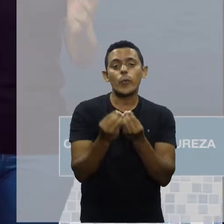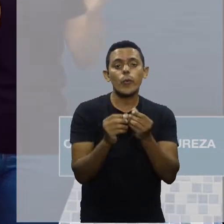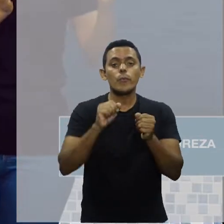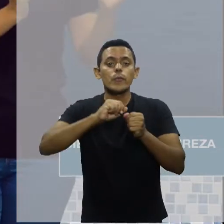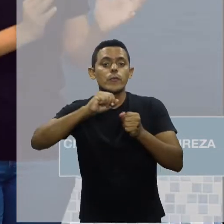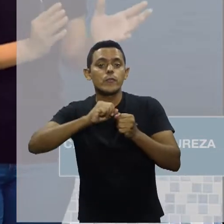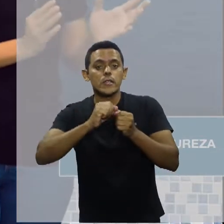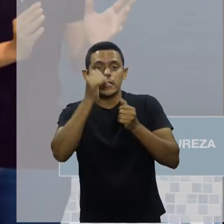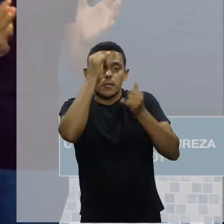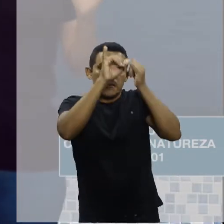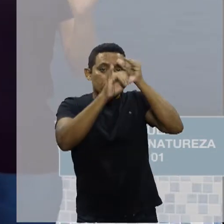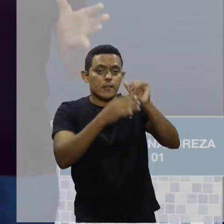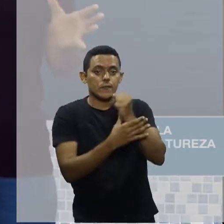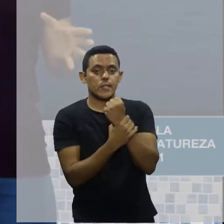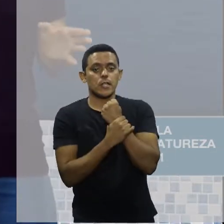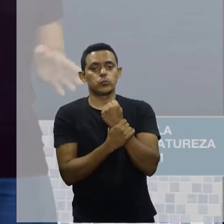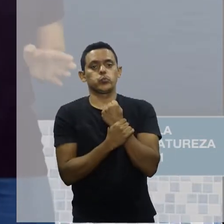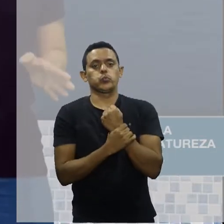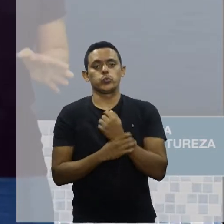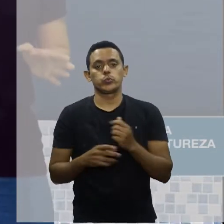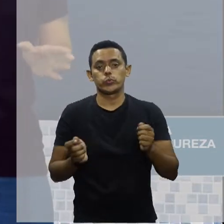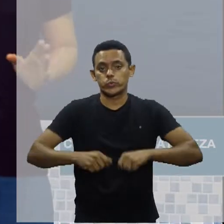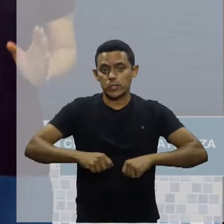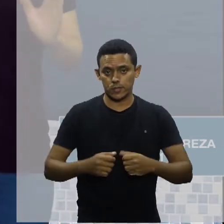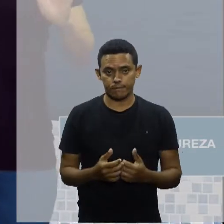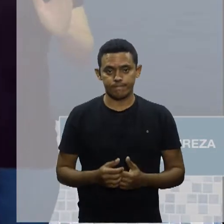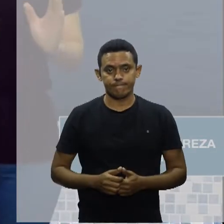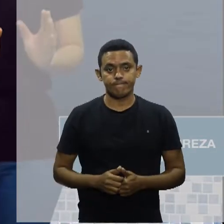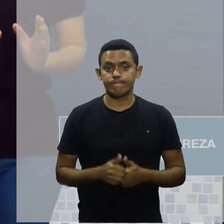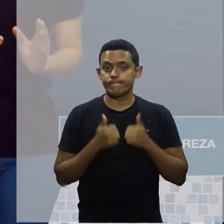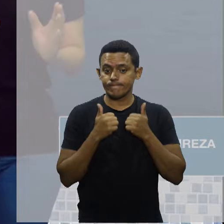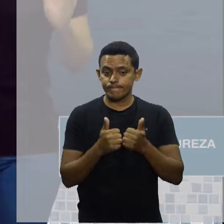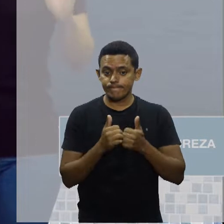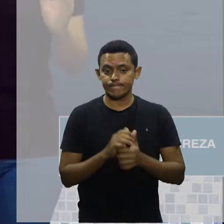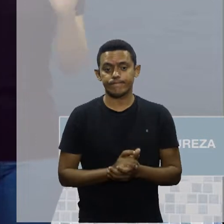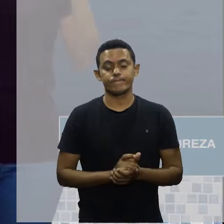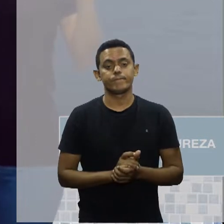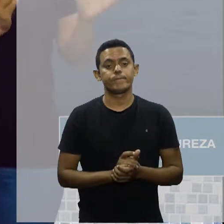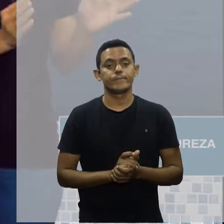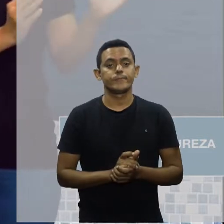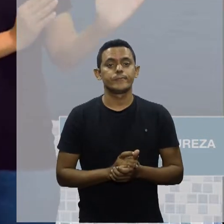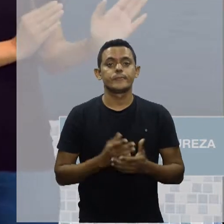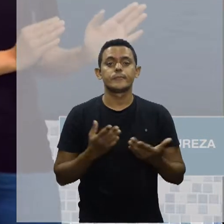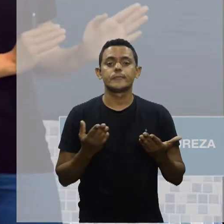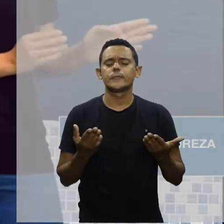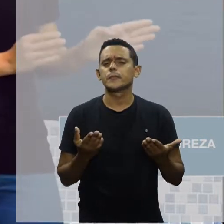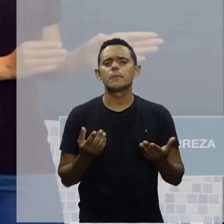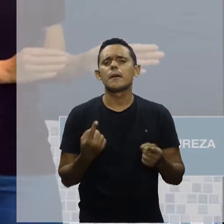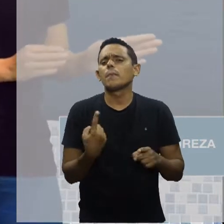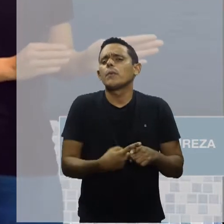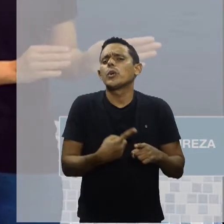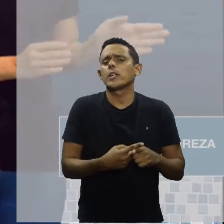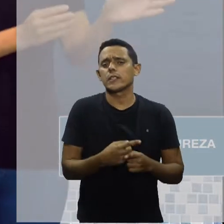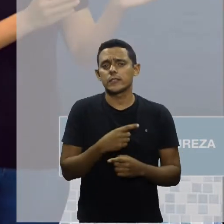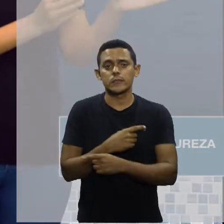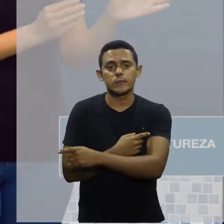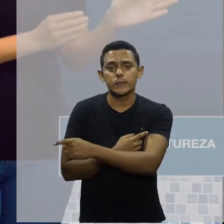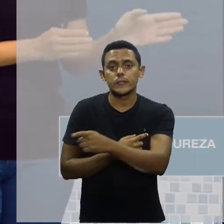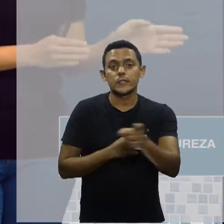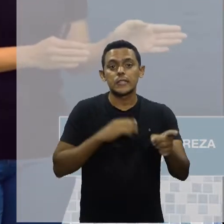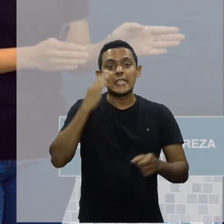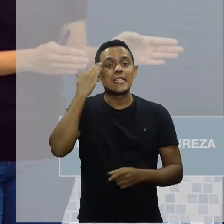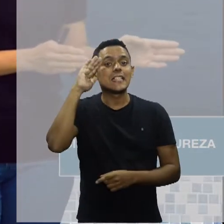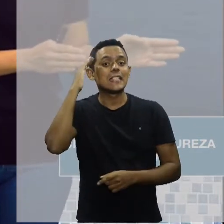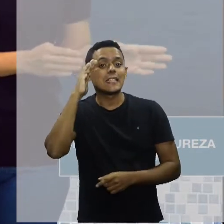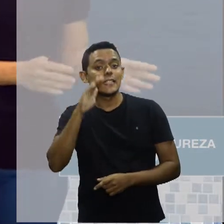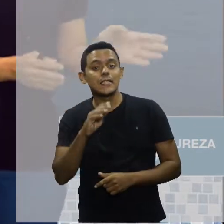cometendo a nossa sociedade nesse momento atual, para a gente esclarecer bem para vocês por que